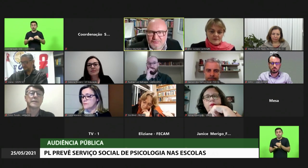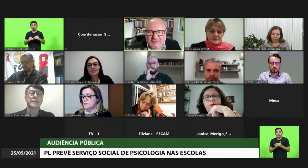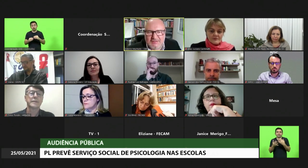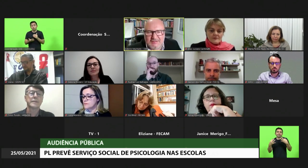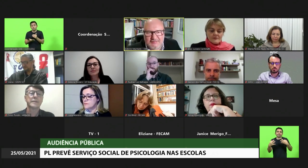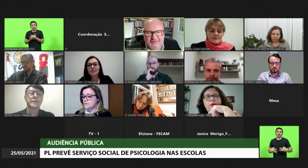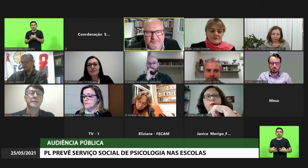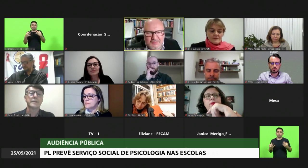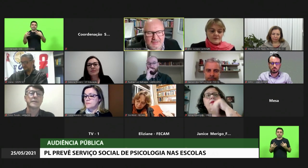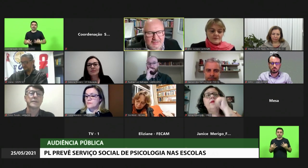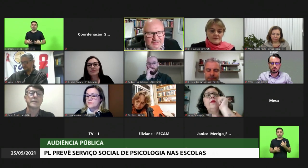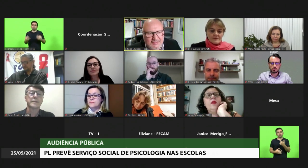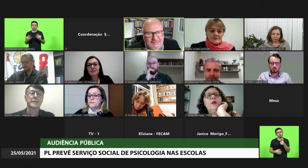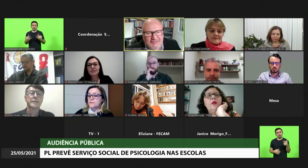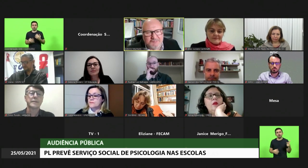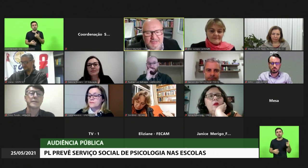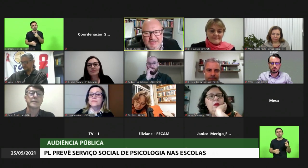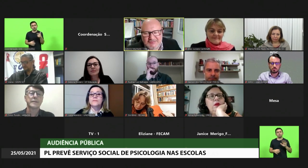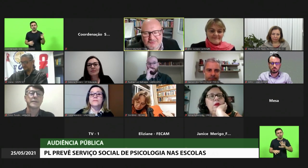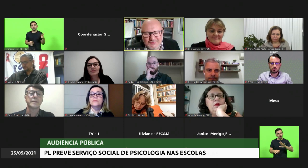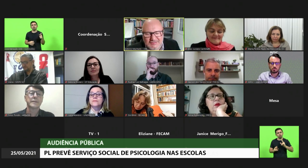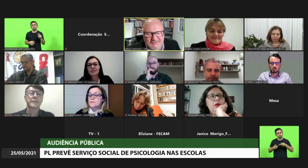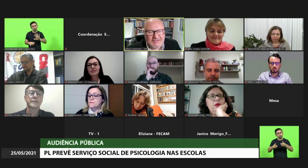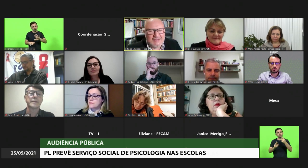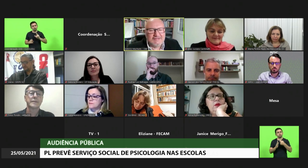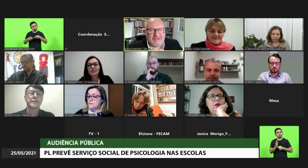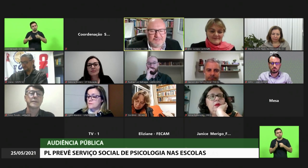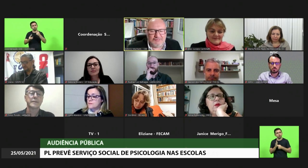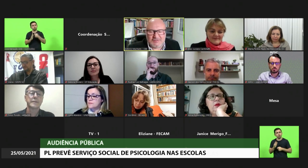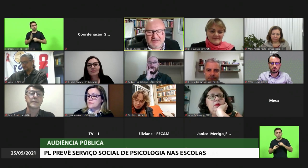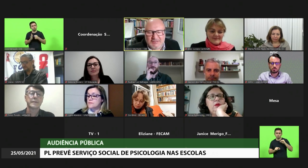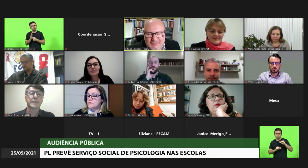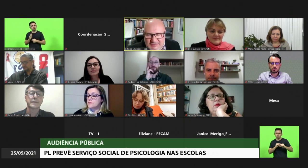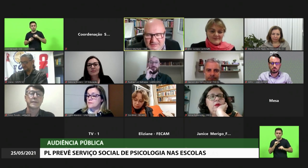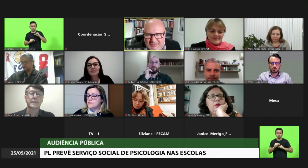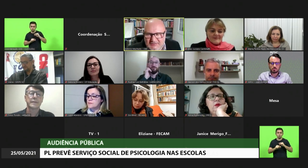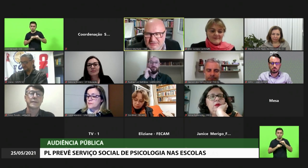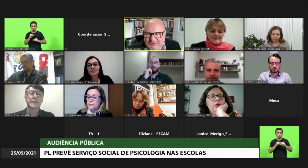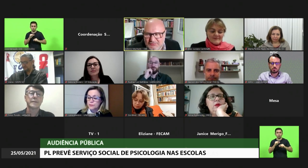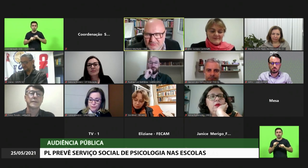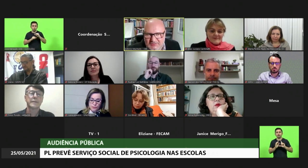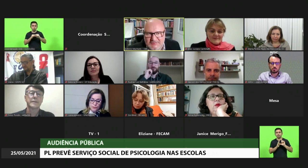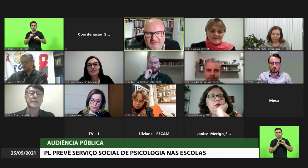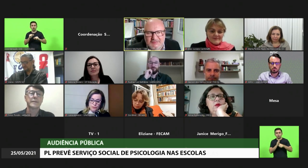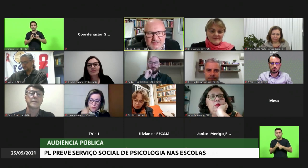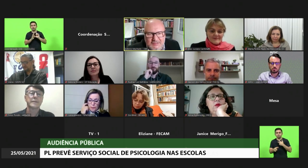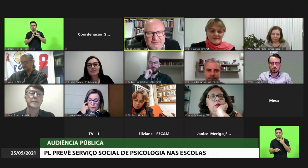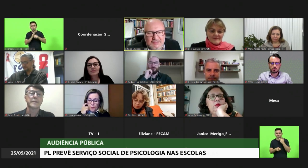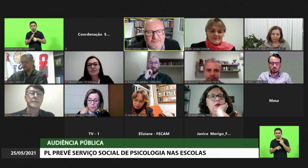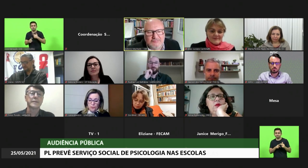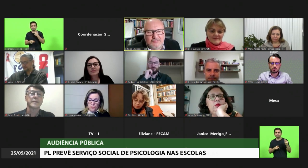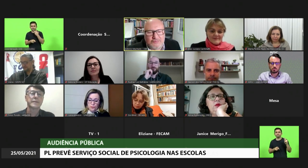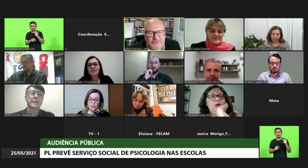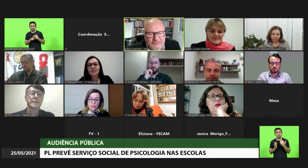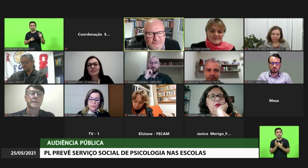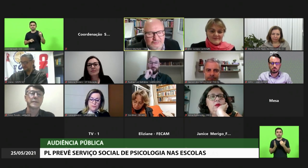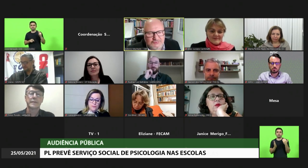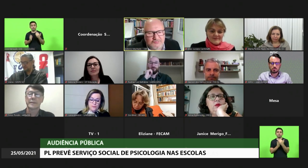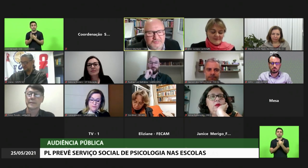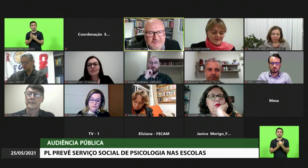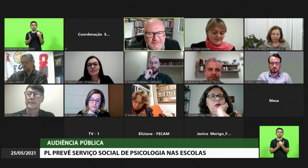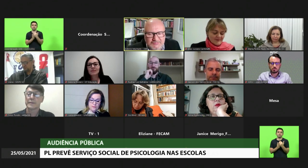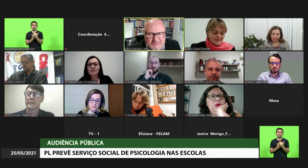vamos continuar a luta. Aqui as pequenas conquistas se acabam em grandes conquistas. Então,